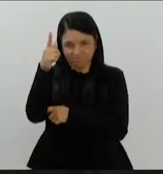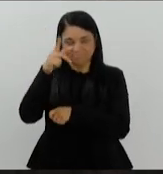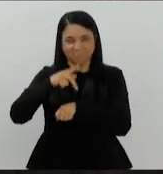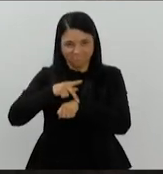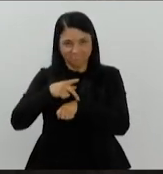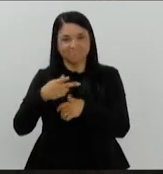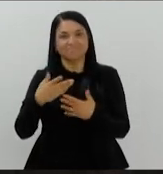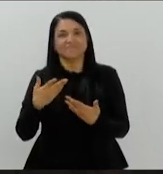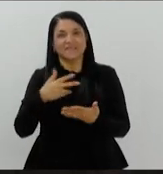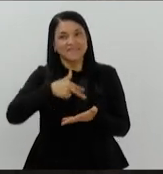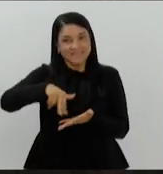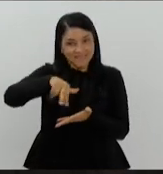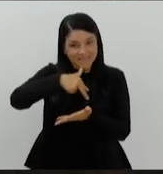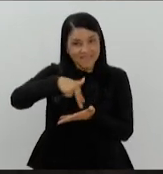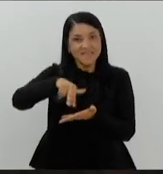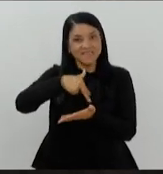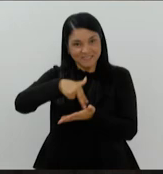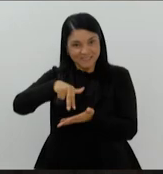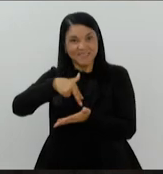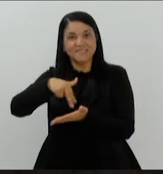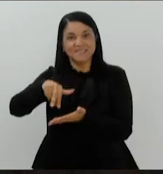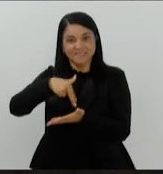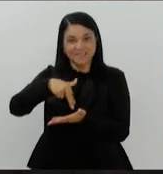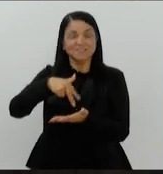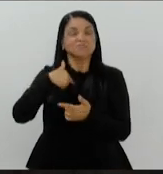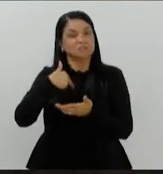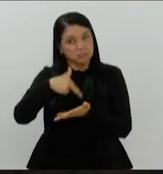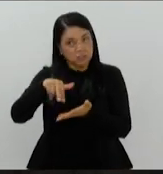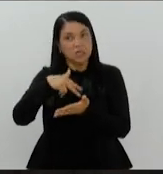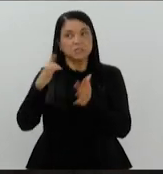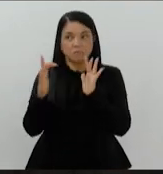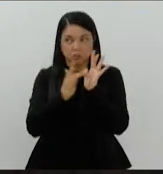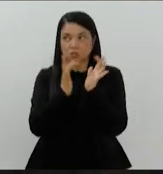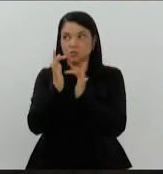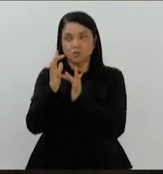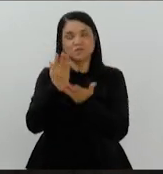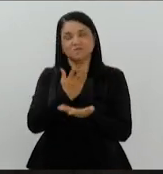Que a gente dança, o povo pensa que a gente não dança para Jesus, mas a gente dança.